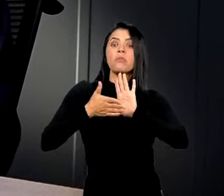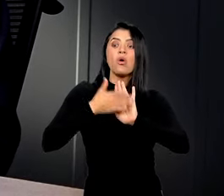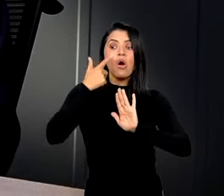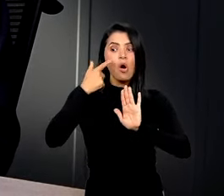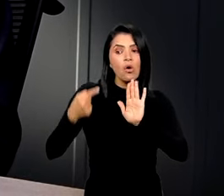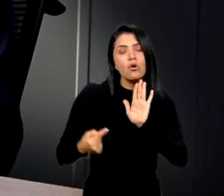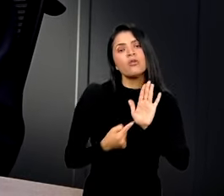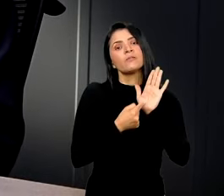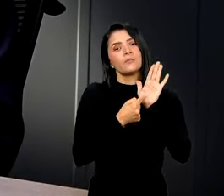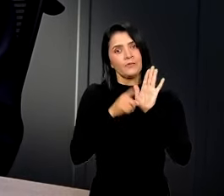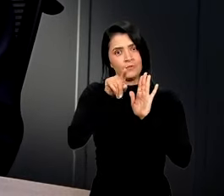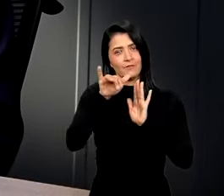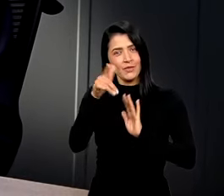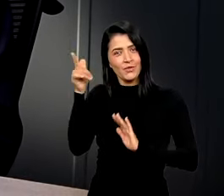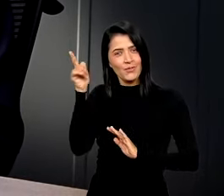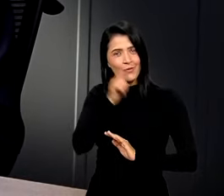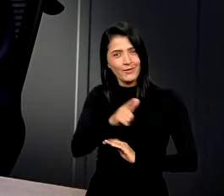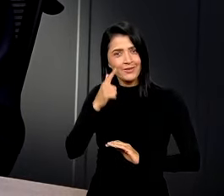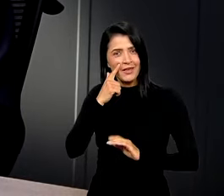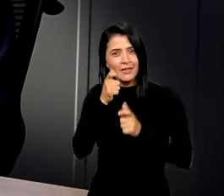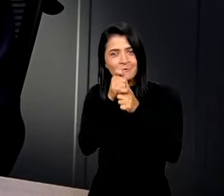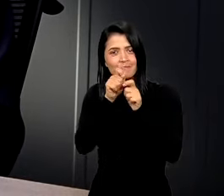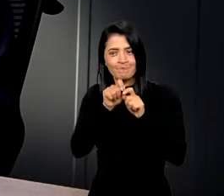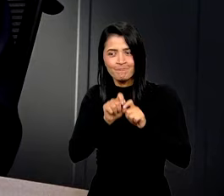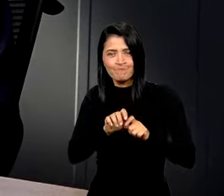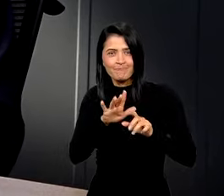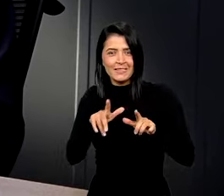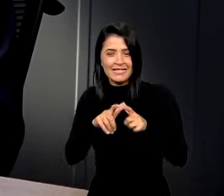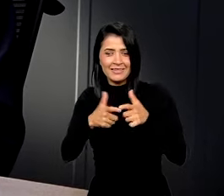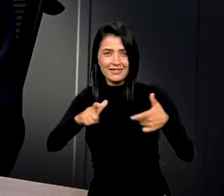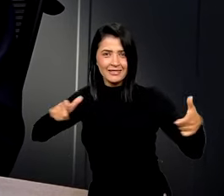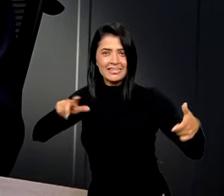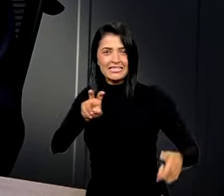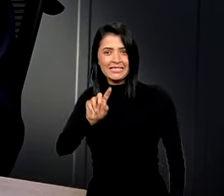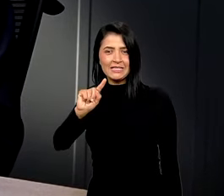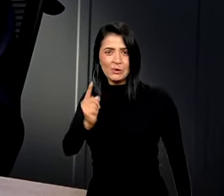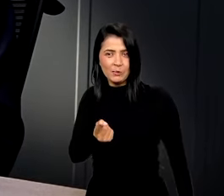aponta propostas. Então, quando você consegue alcançar um universo